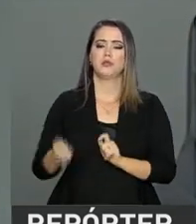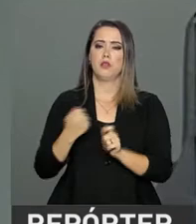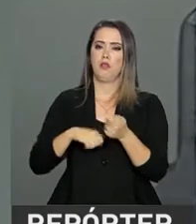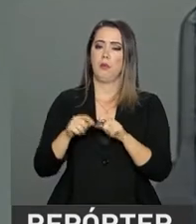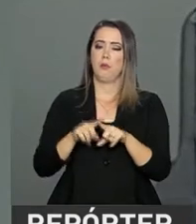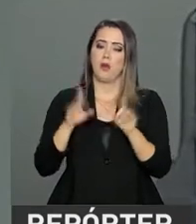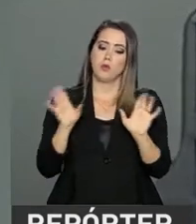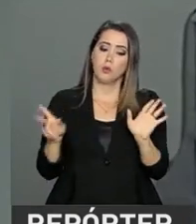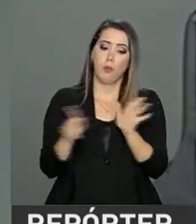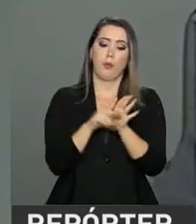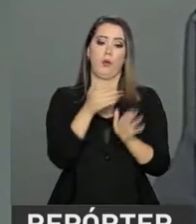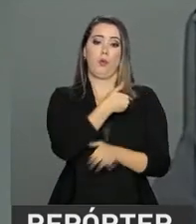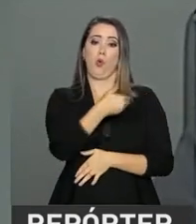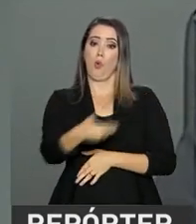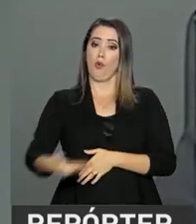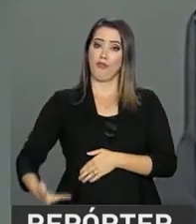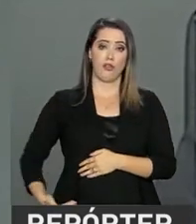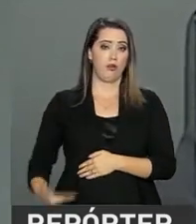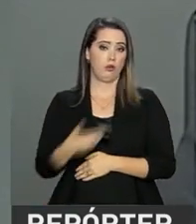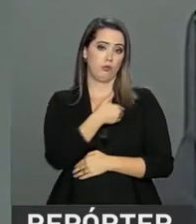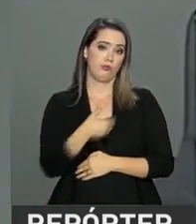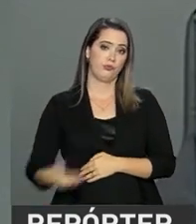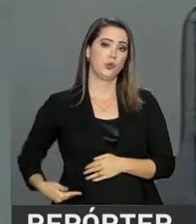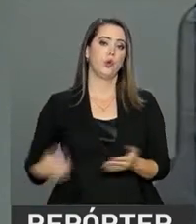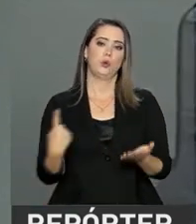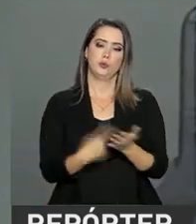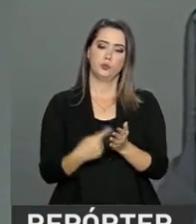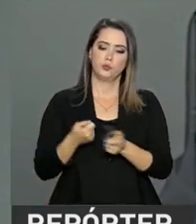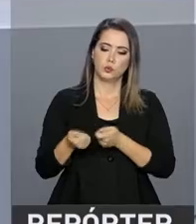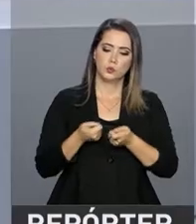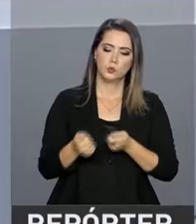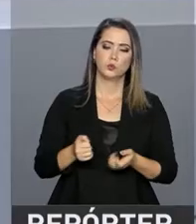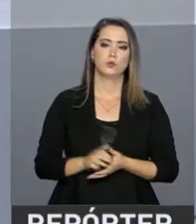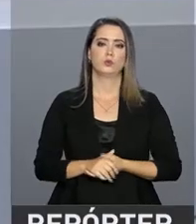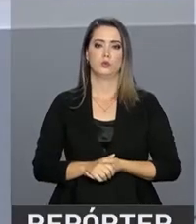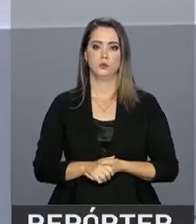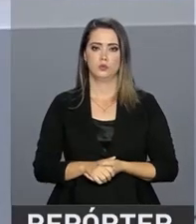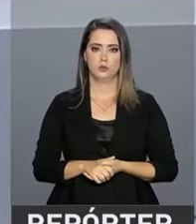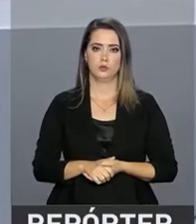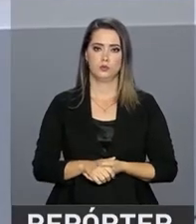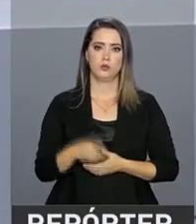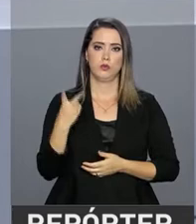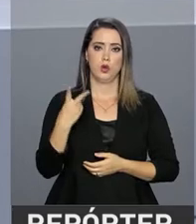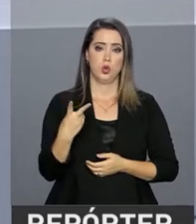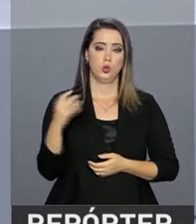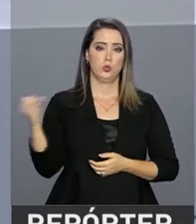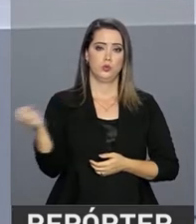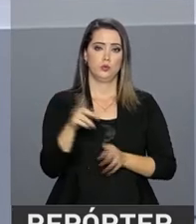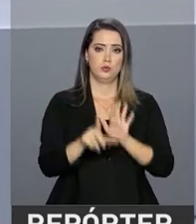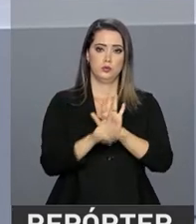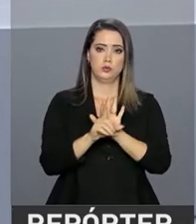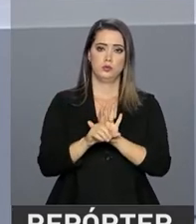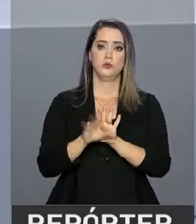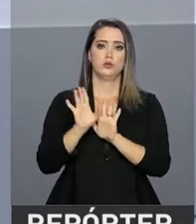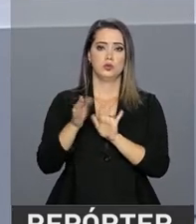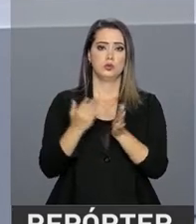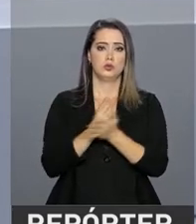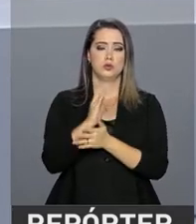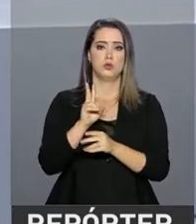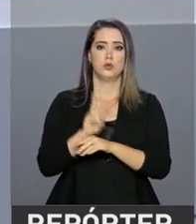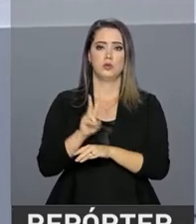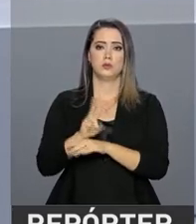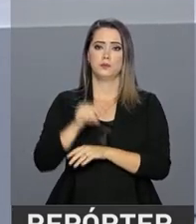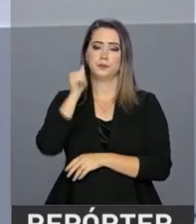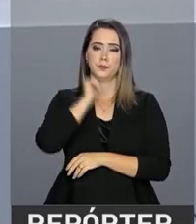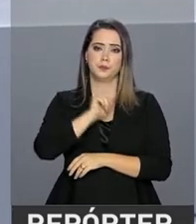assegurar completo compromisso uma disciplina fiscal e duas novas leis já em vigor vão trazer mais proteção